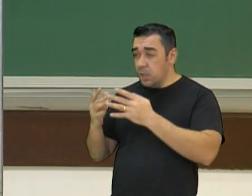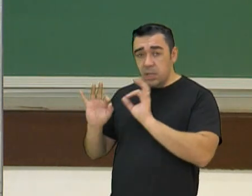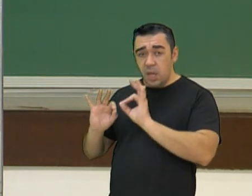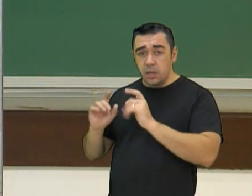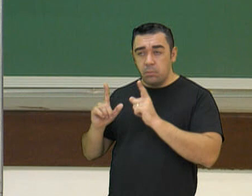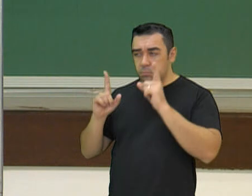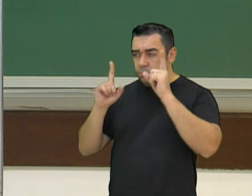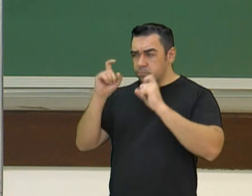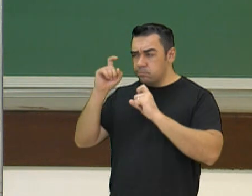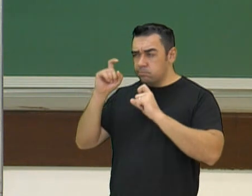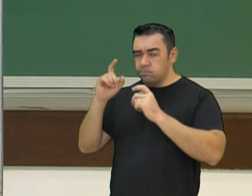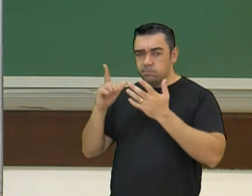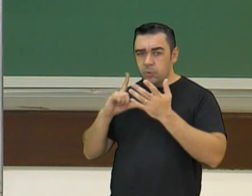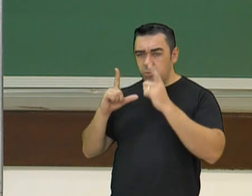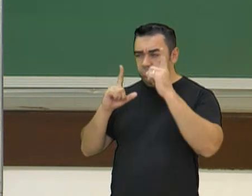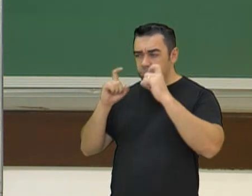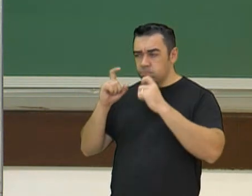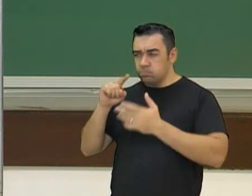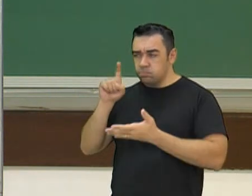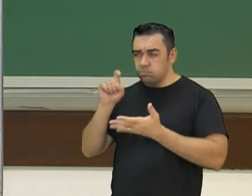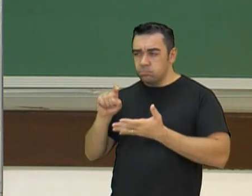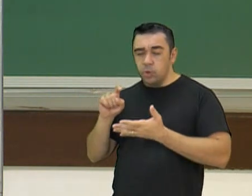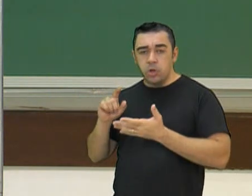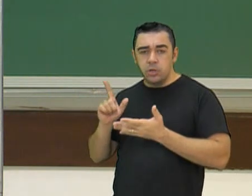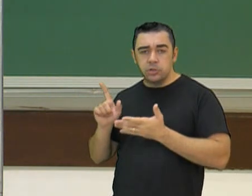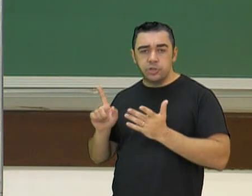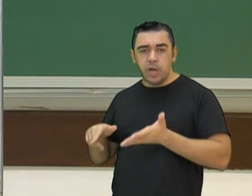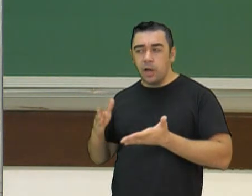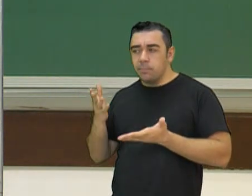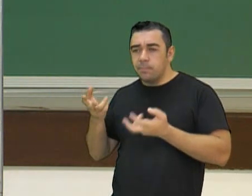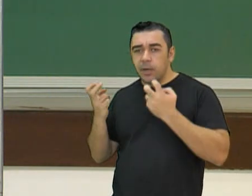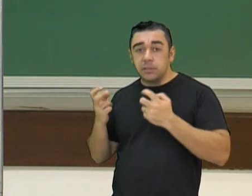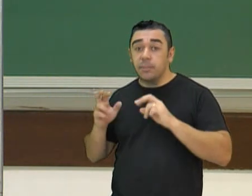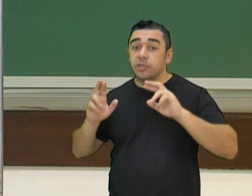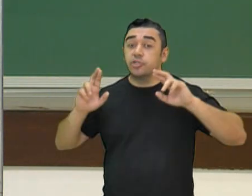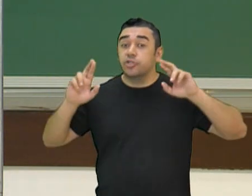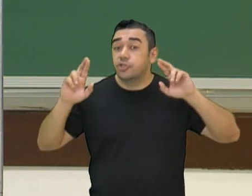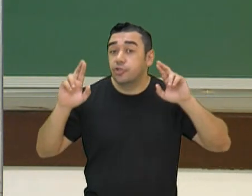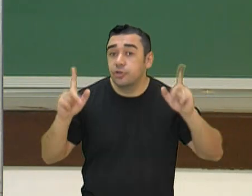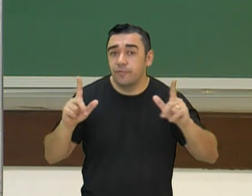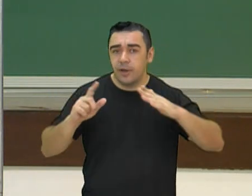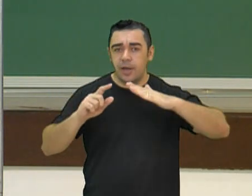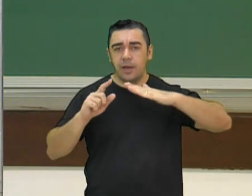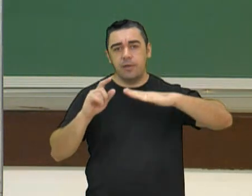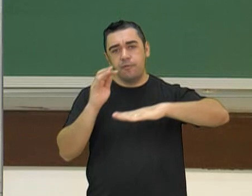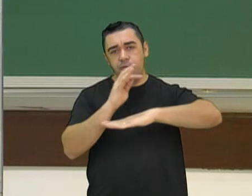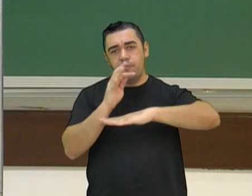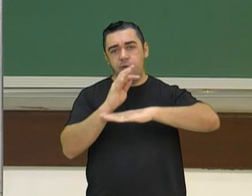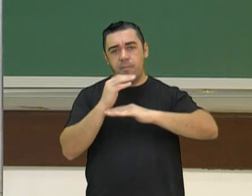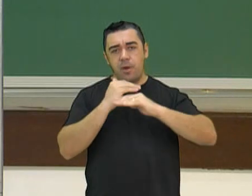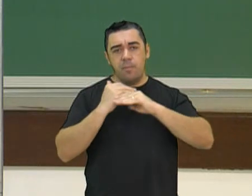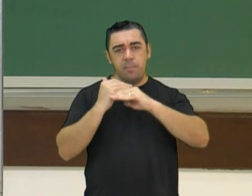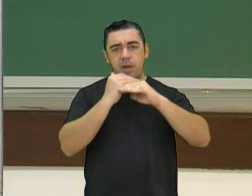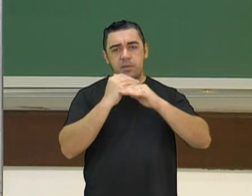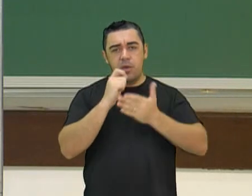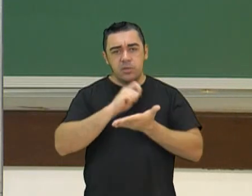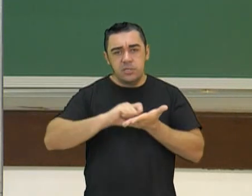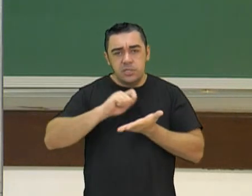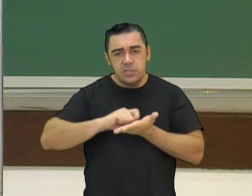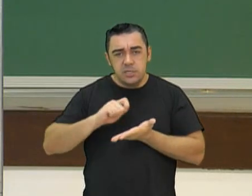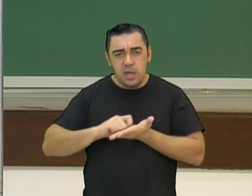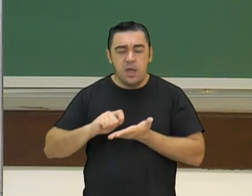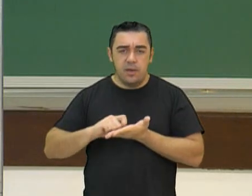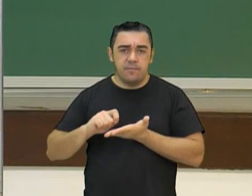expressão facial dela de dúvida já me indica que eu não estou sendo compreendido. Então, na fala, né, na interação